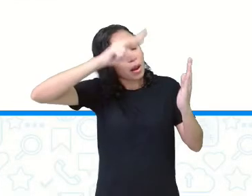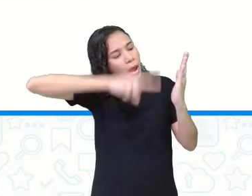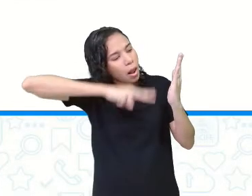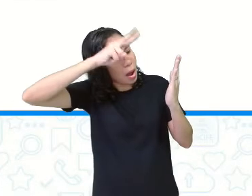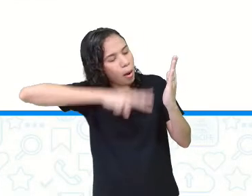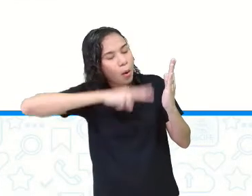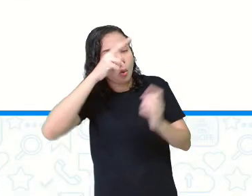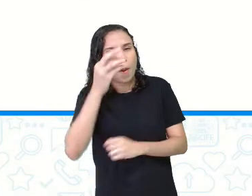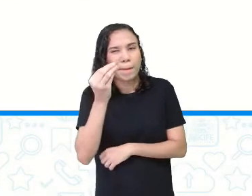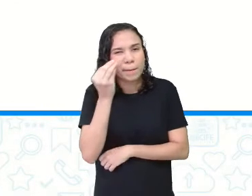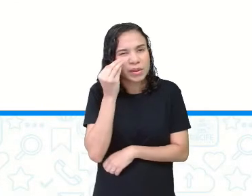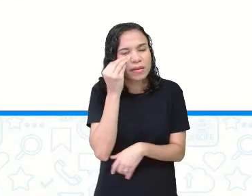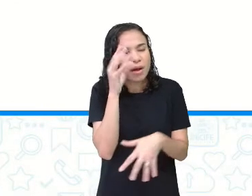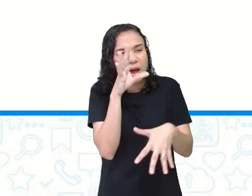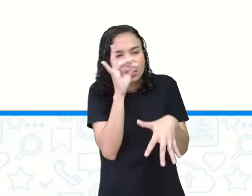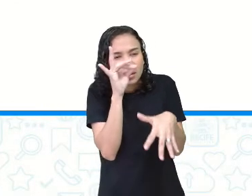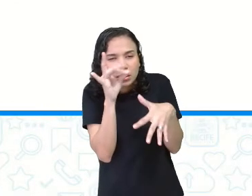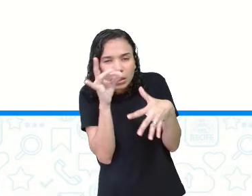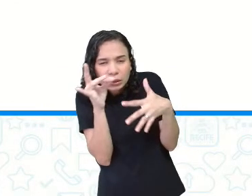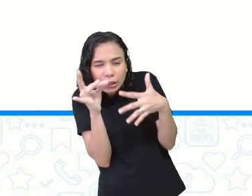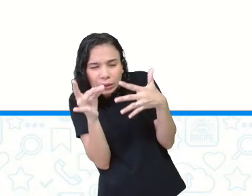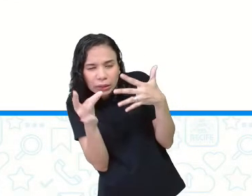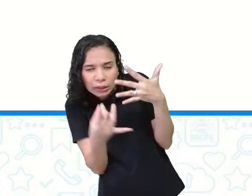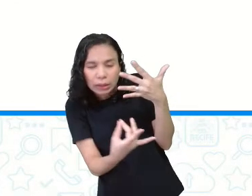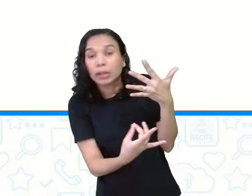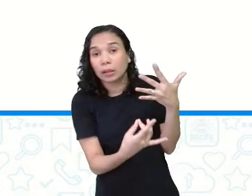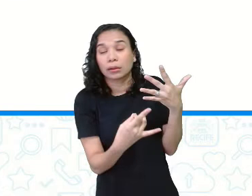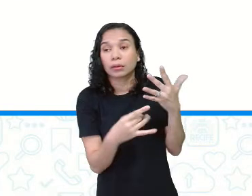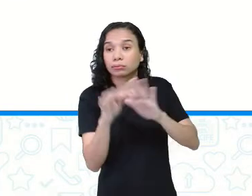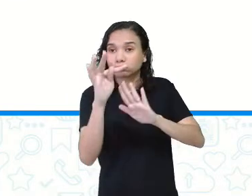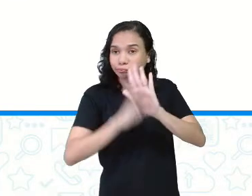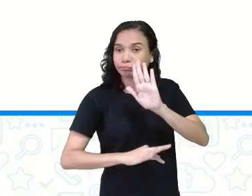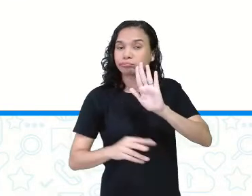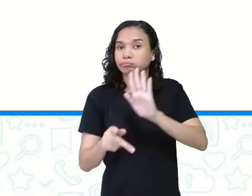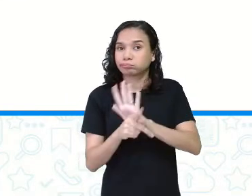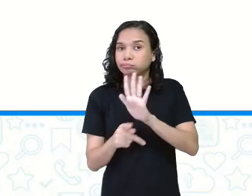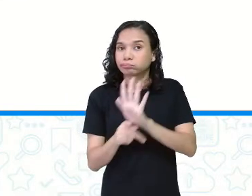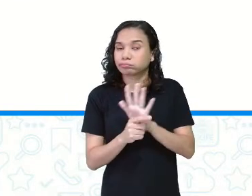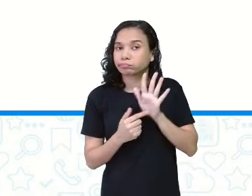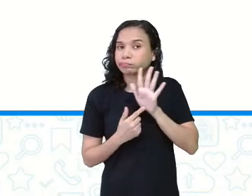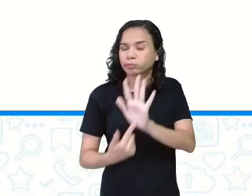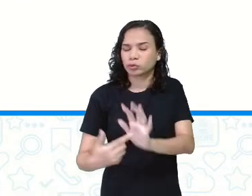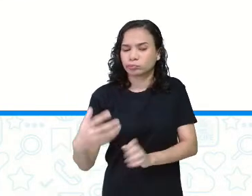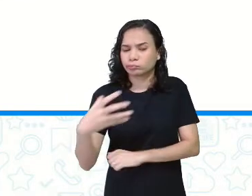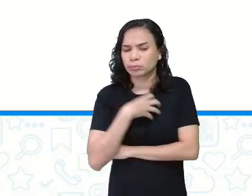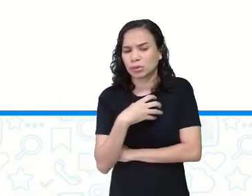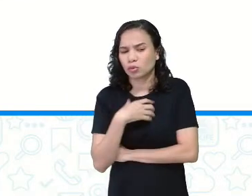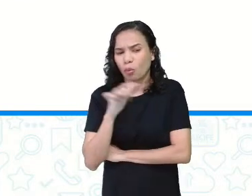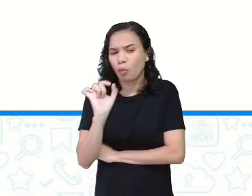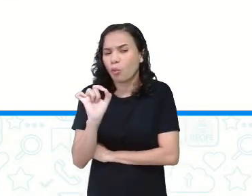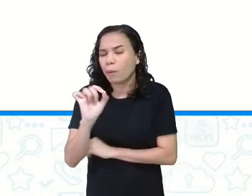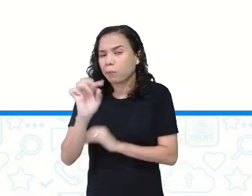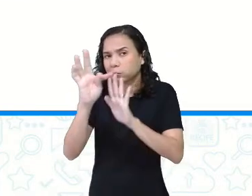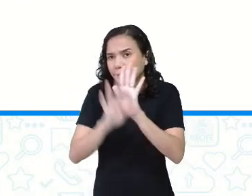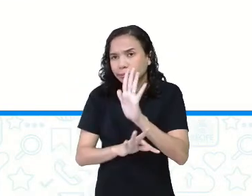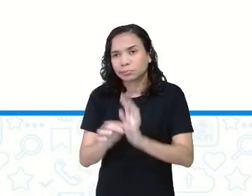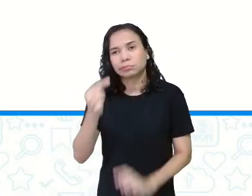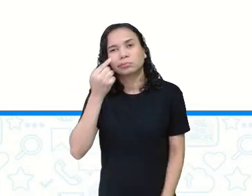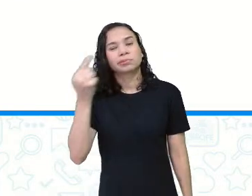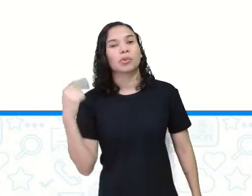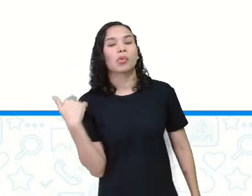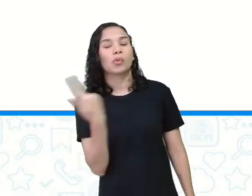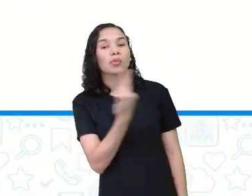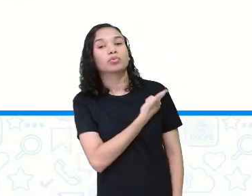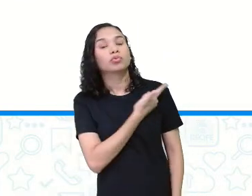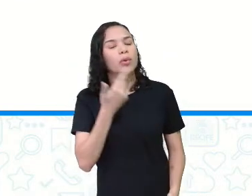leitura, observando o detalhe do texto, que o texto me passa, tá? Nesse caso aí, a gente